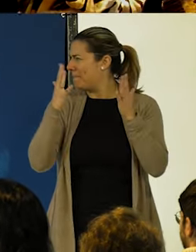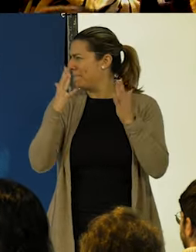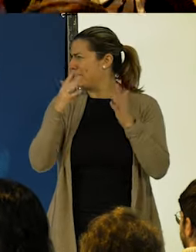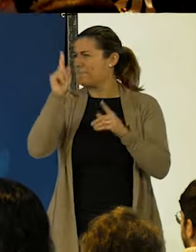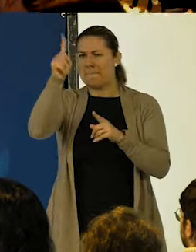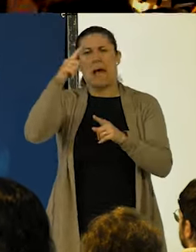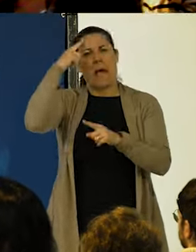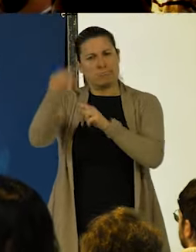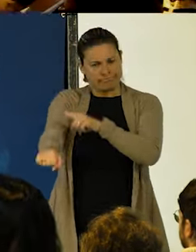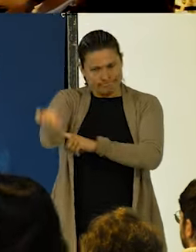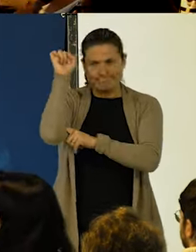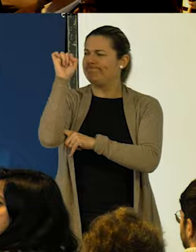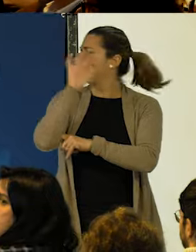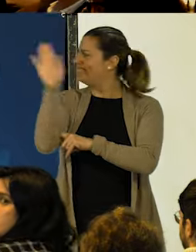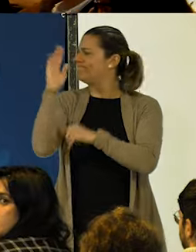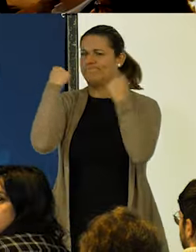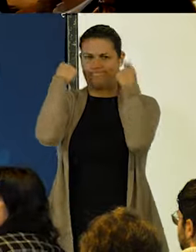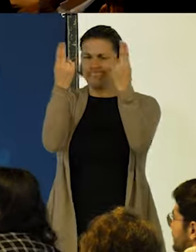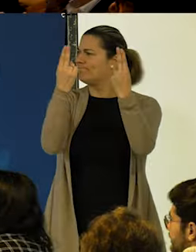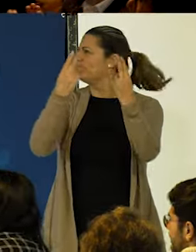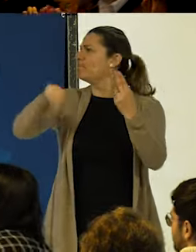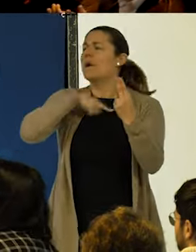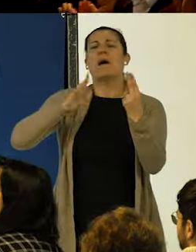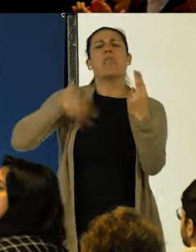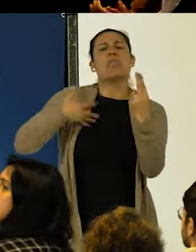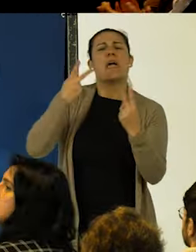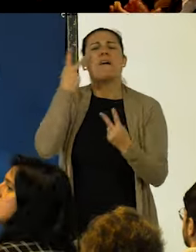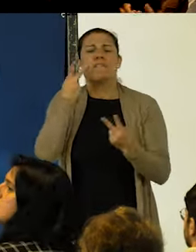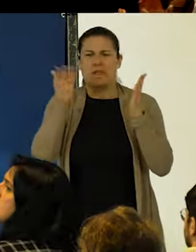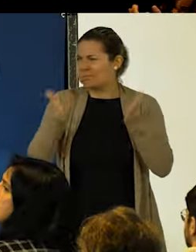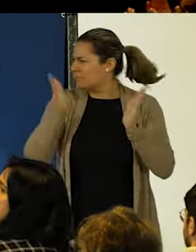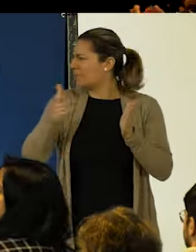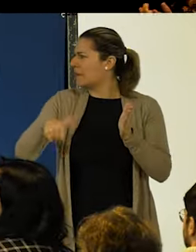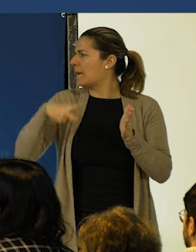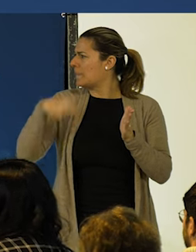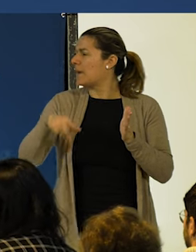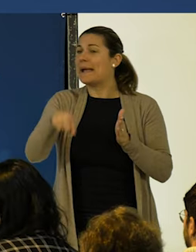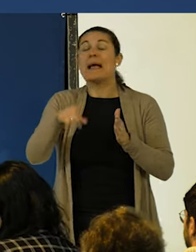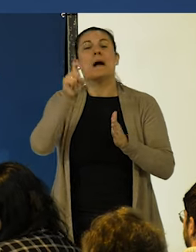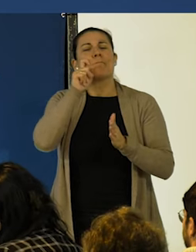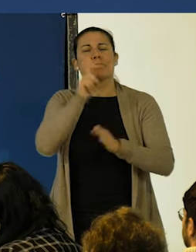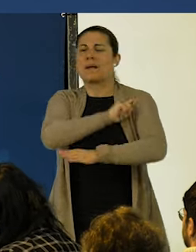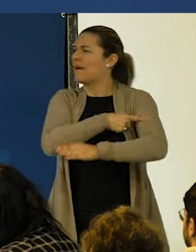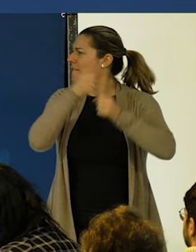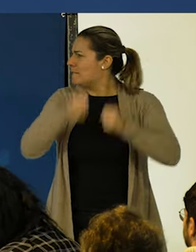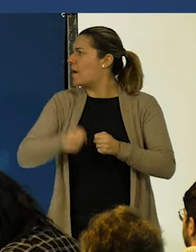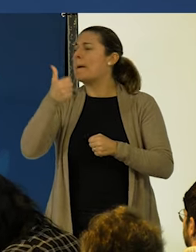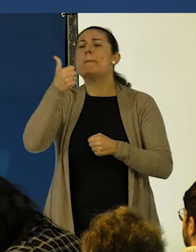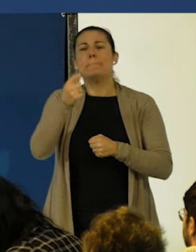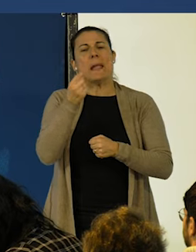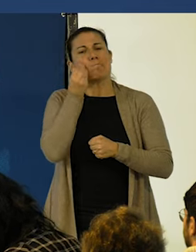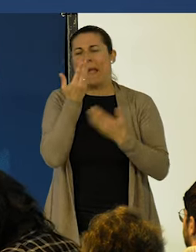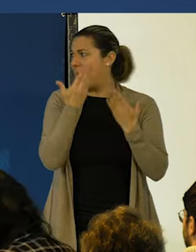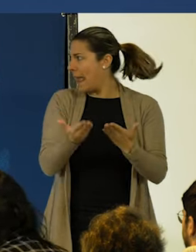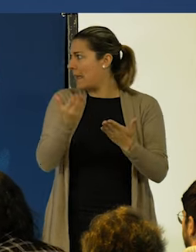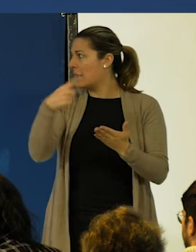Levantem a cabeça! Que ninguém viva com medo neste país. Esta é a garantia da força do Bloco de Esquerda. De